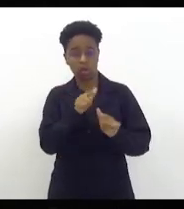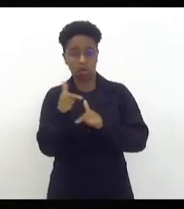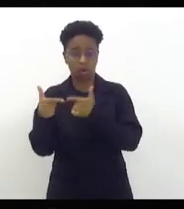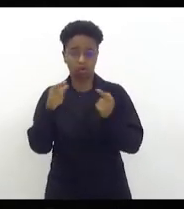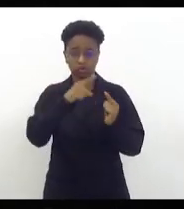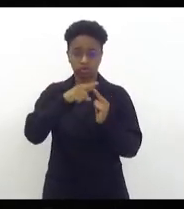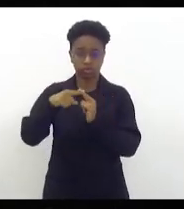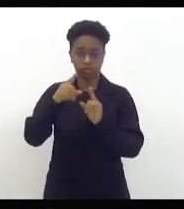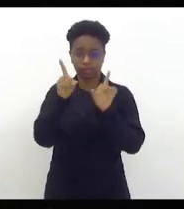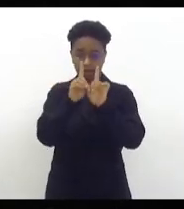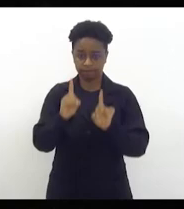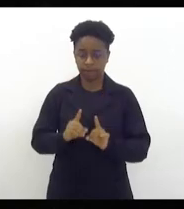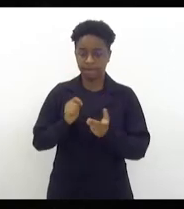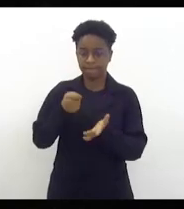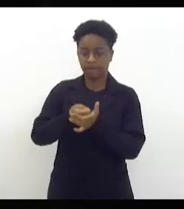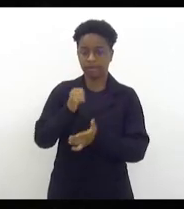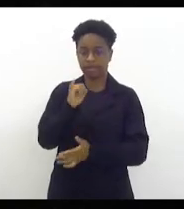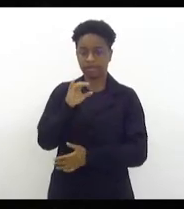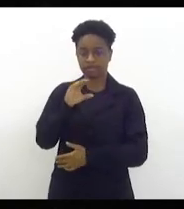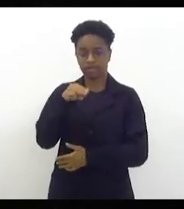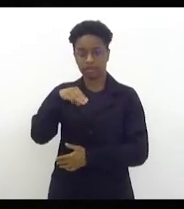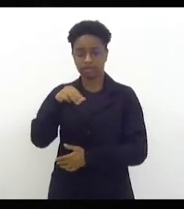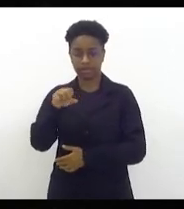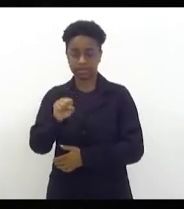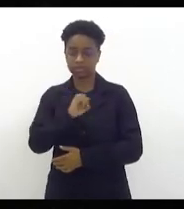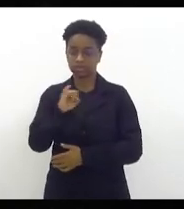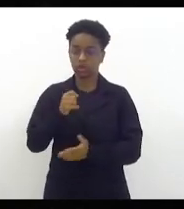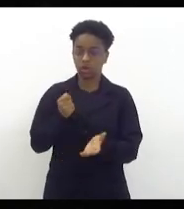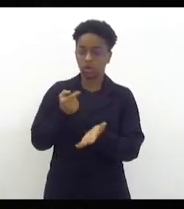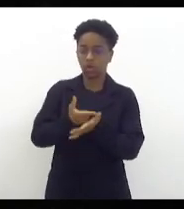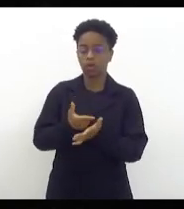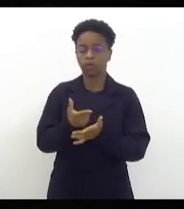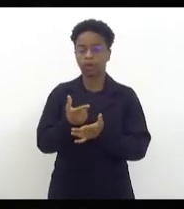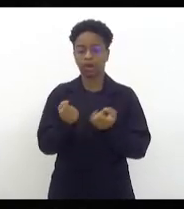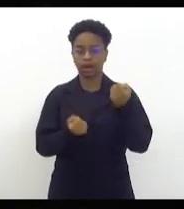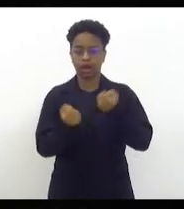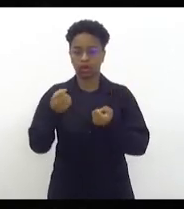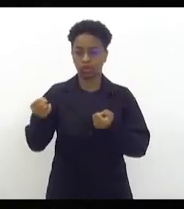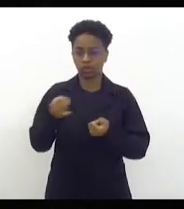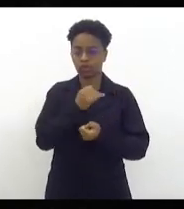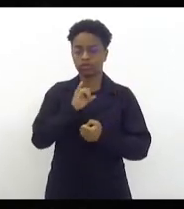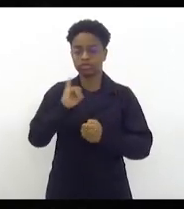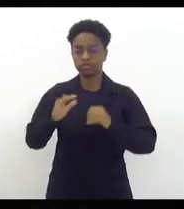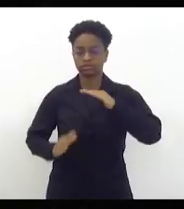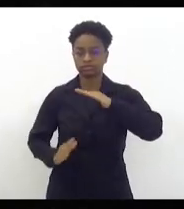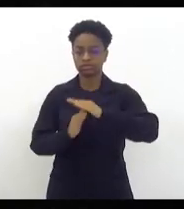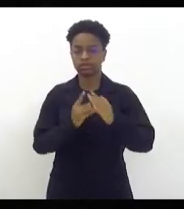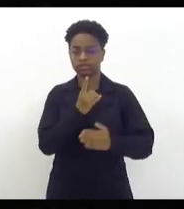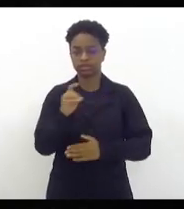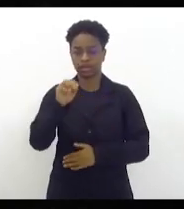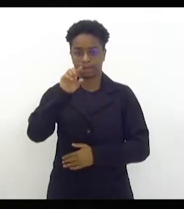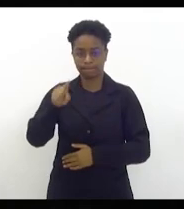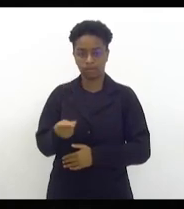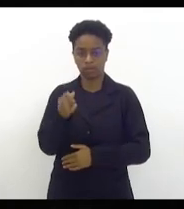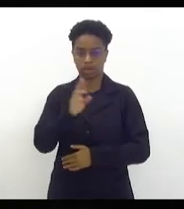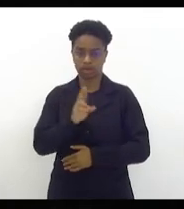autistas, no pagamento de ICMS ao adquirir veículo novo no valor de até R$100 mil. Então, eu ressalto que o Rio de Janeiro